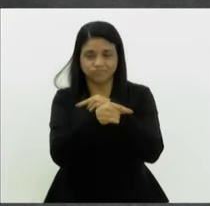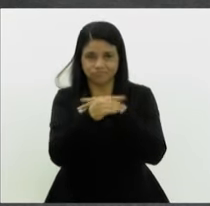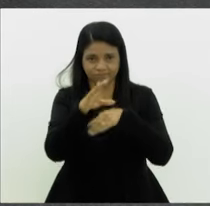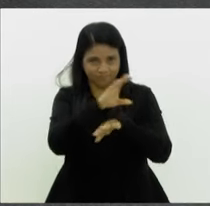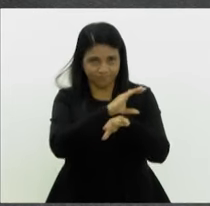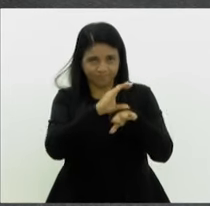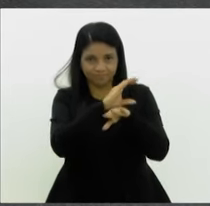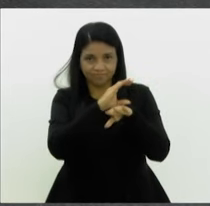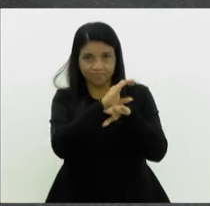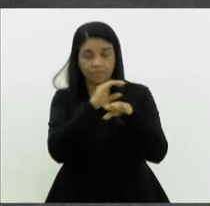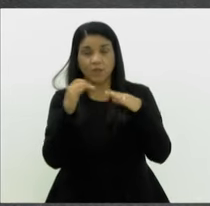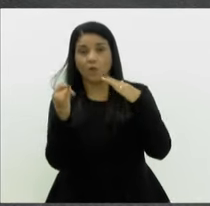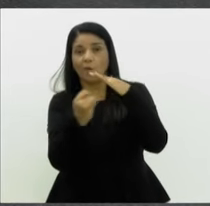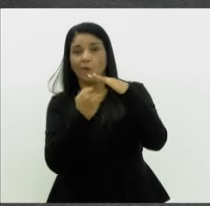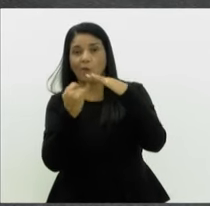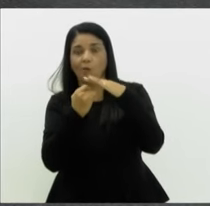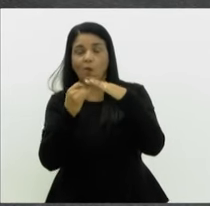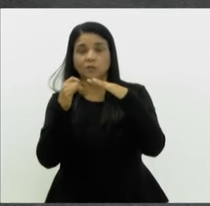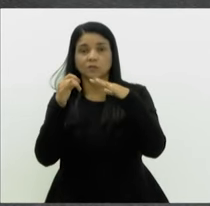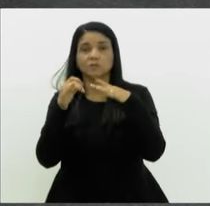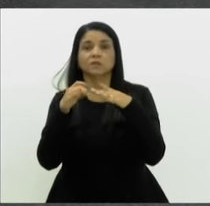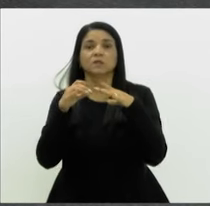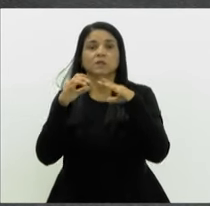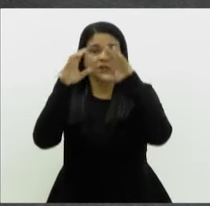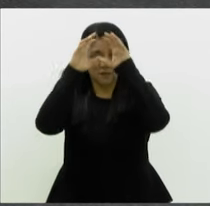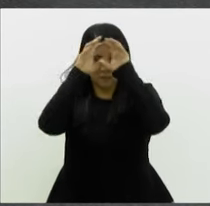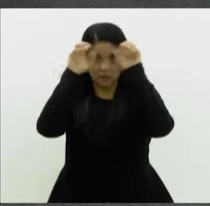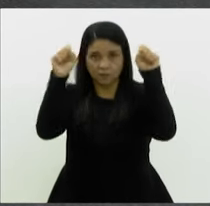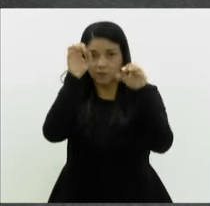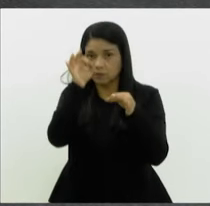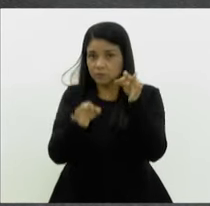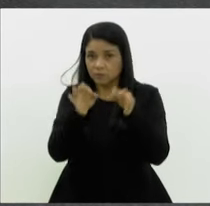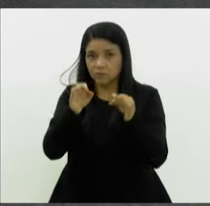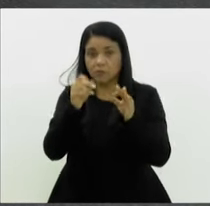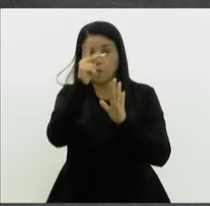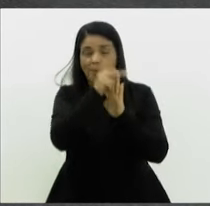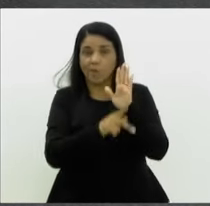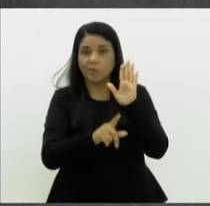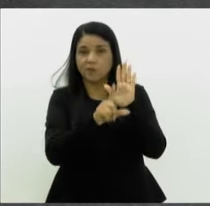pelo órgão especial Tribunal de Justiça no processo número